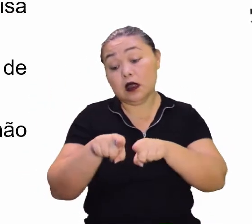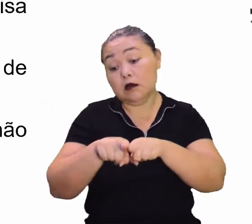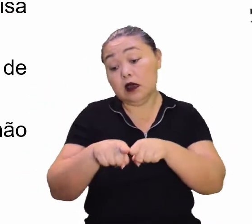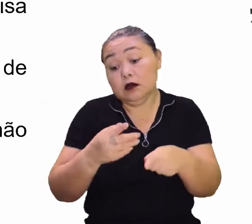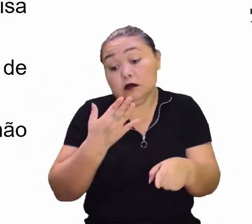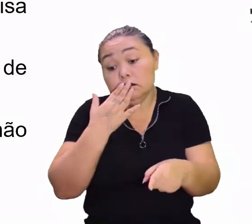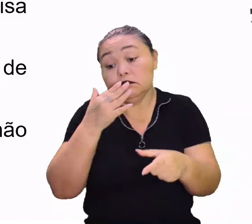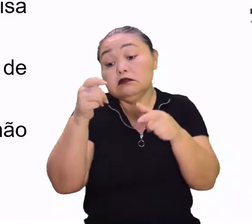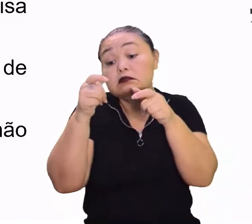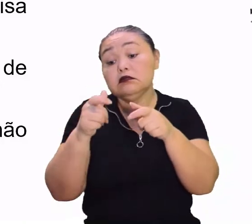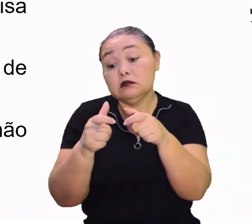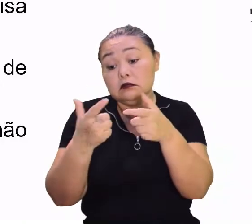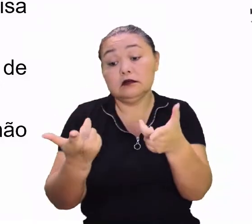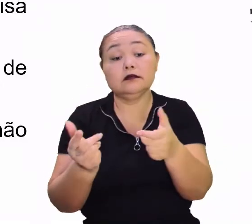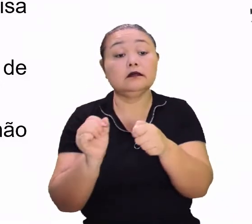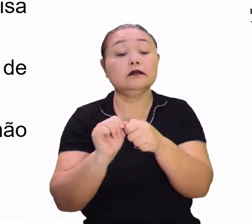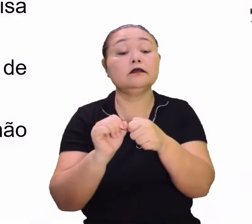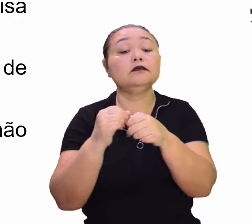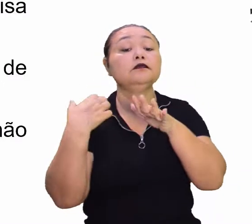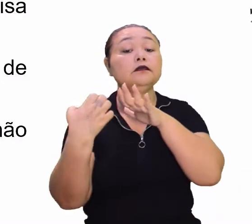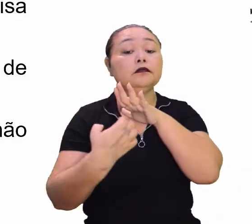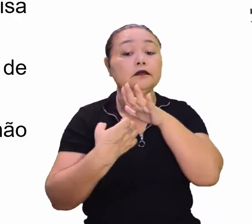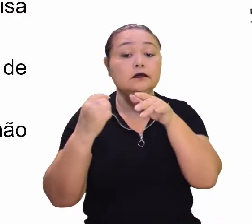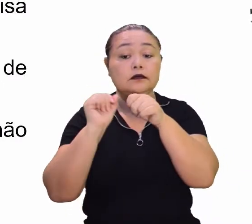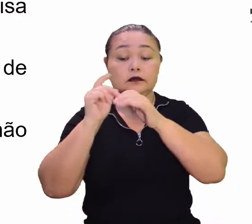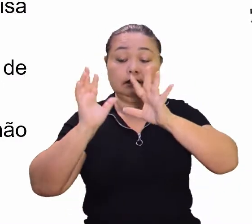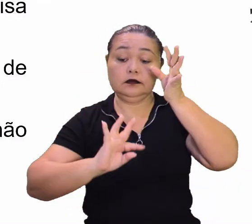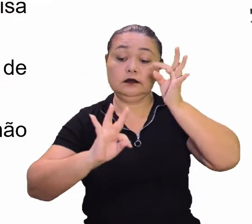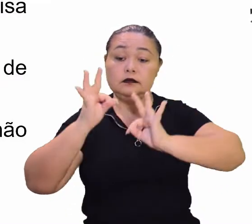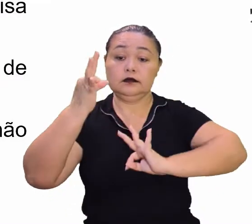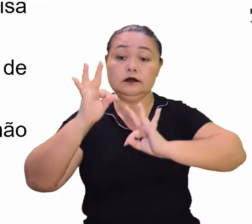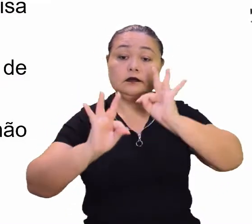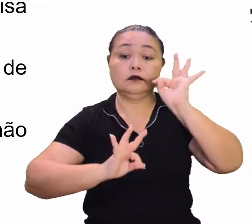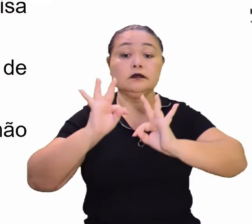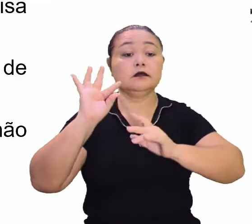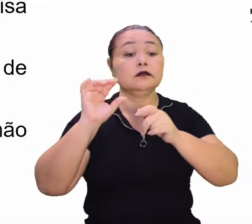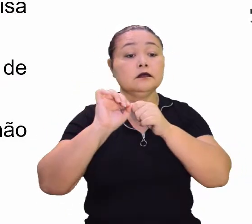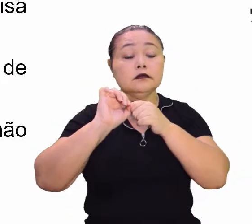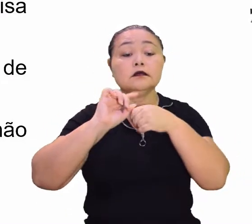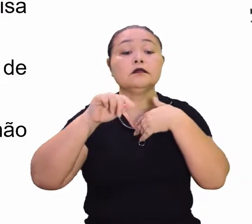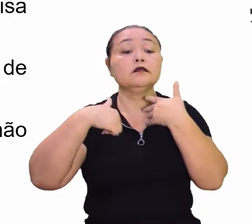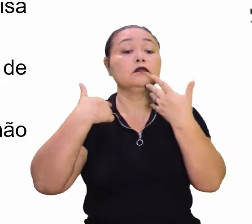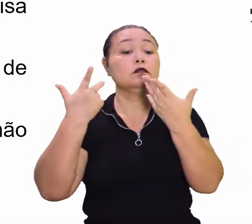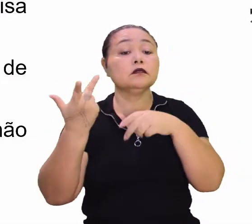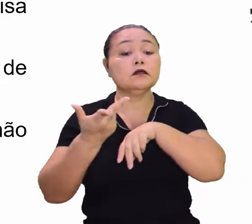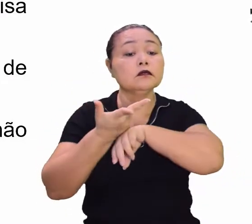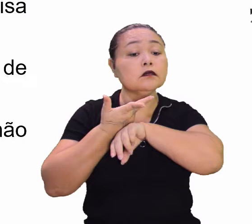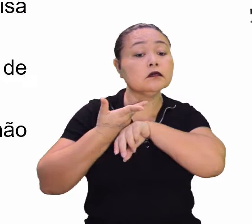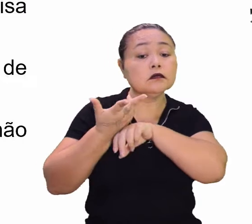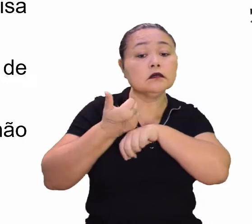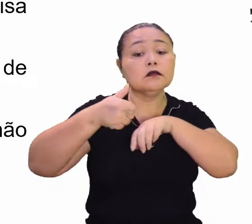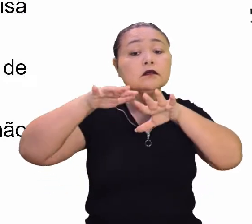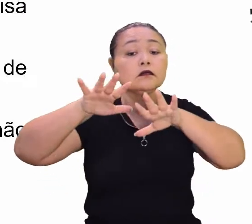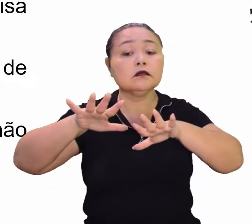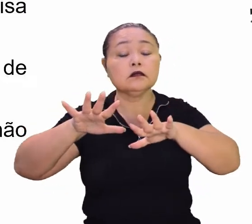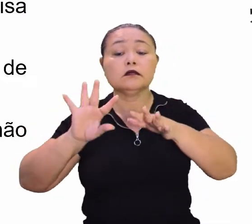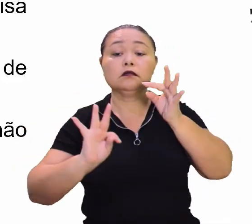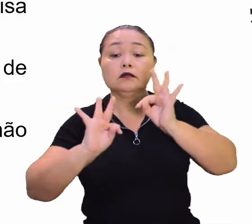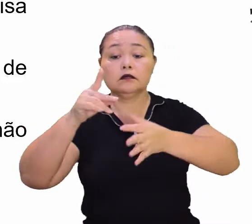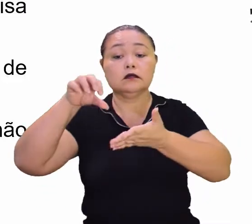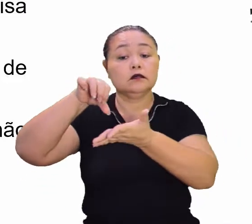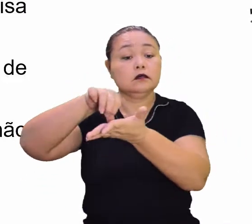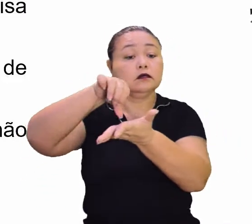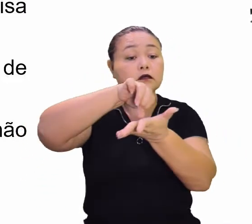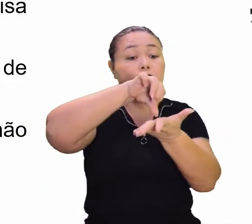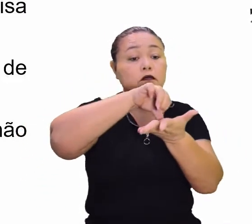Exato. As empresas que produzem tecnologia vestível procuram se instalar nos chamados